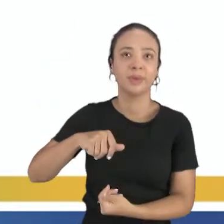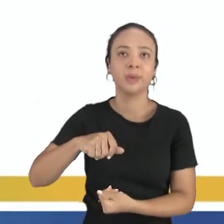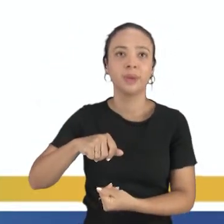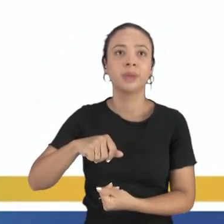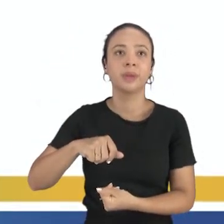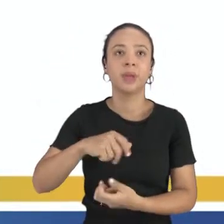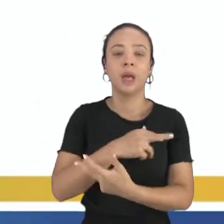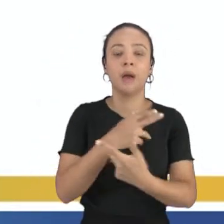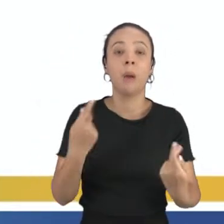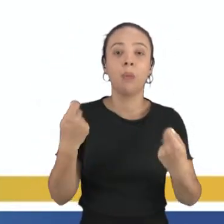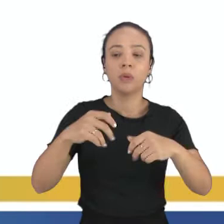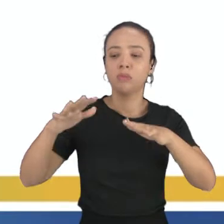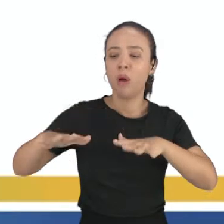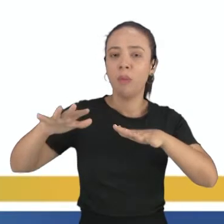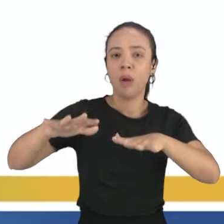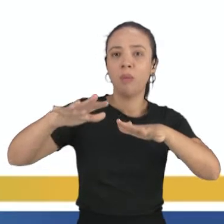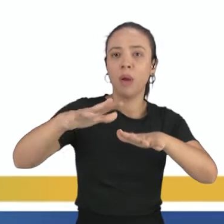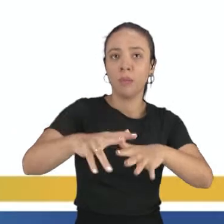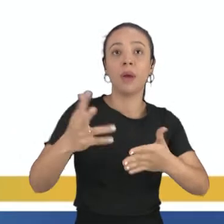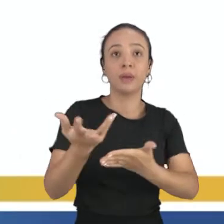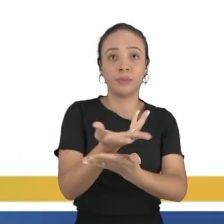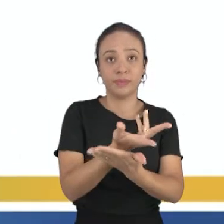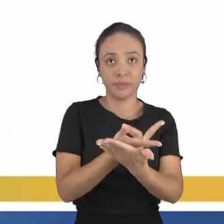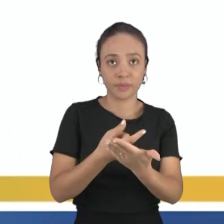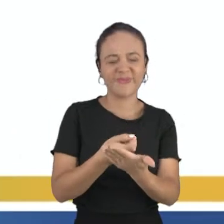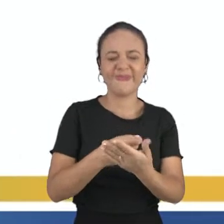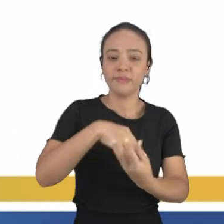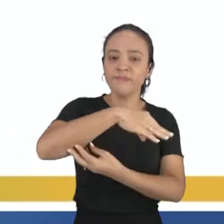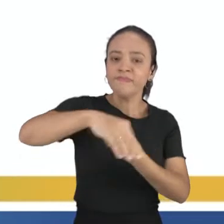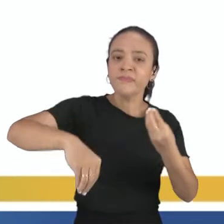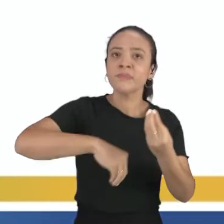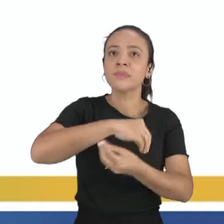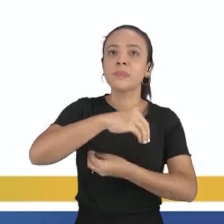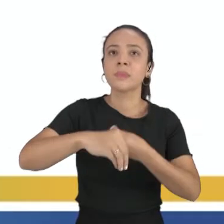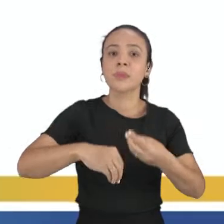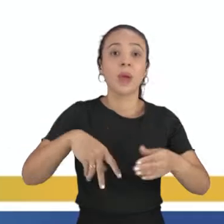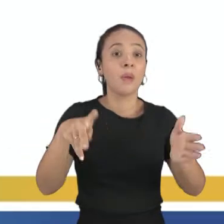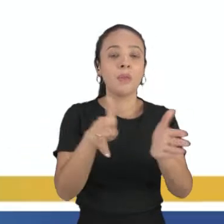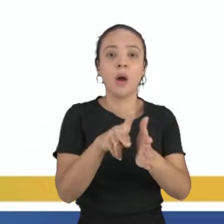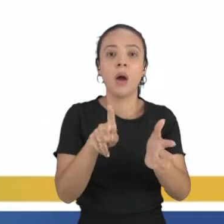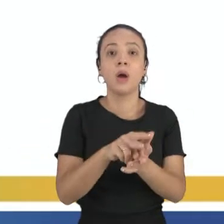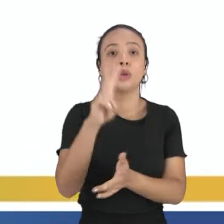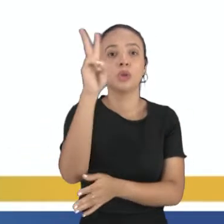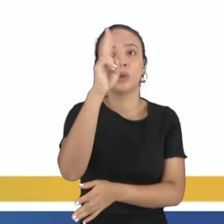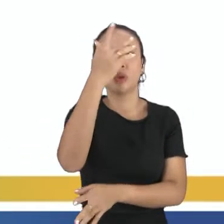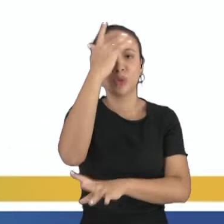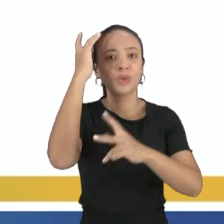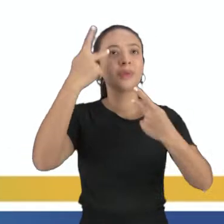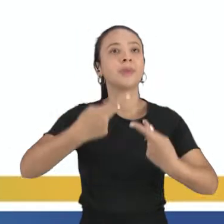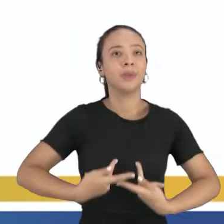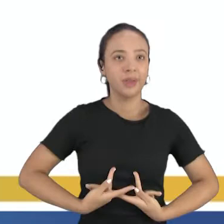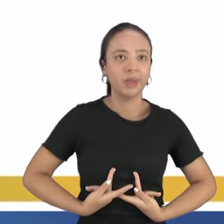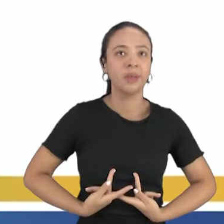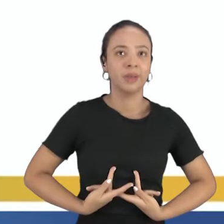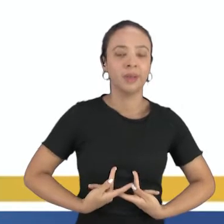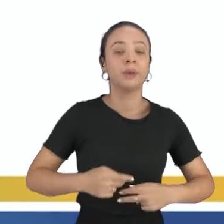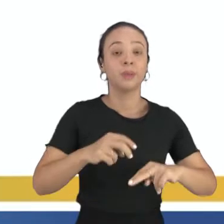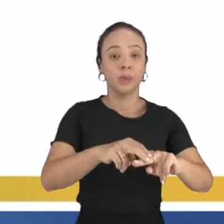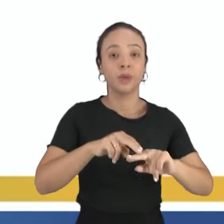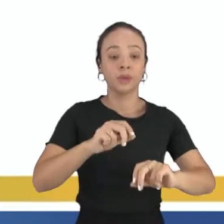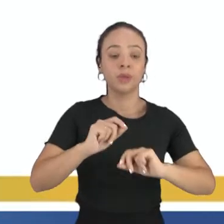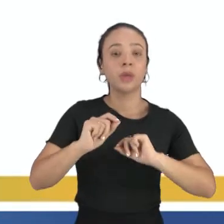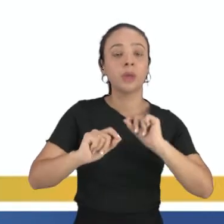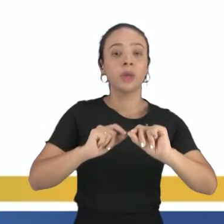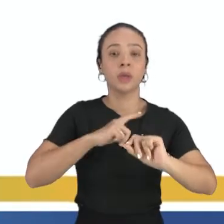As manifestações artísticas misturam-se à própria história humana, de modo a constituir